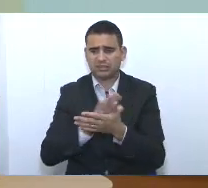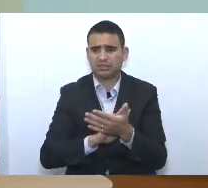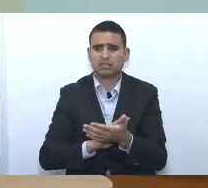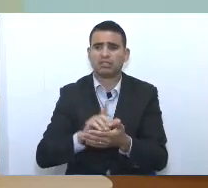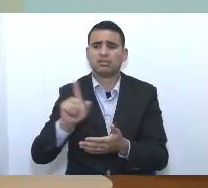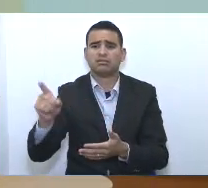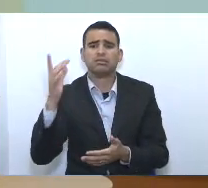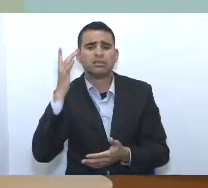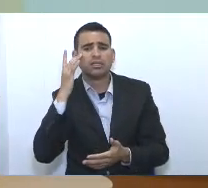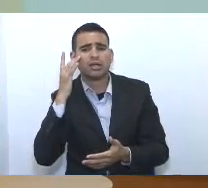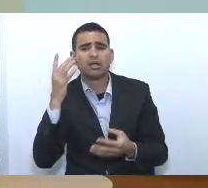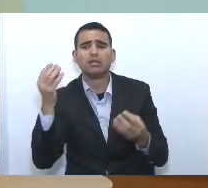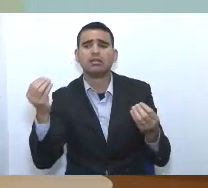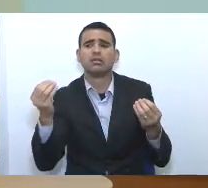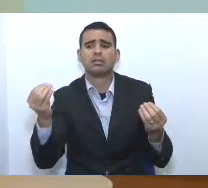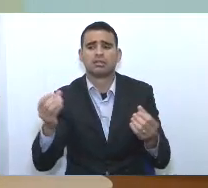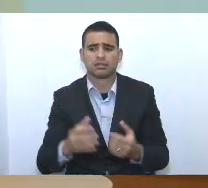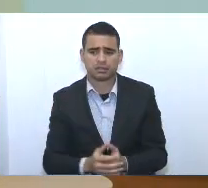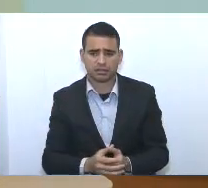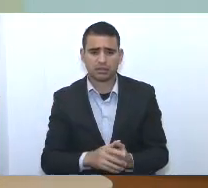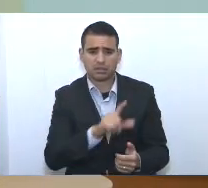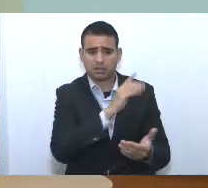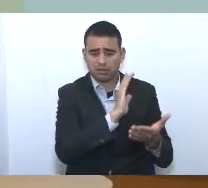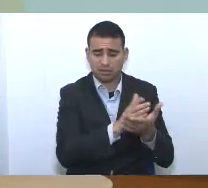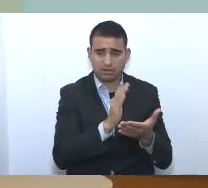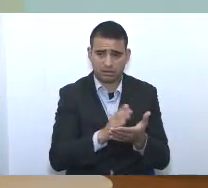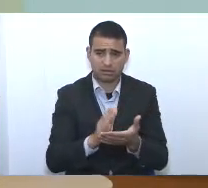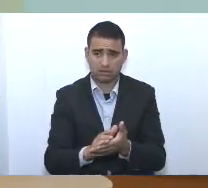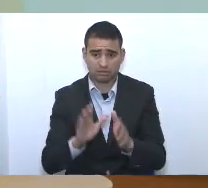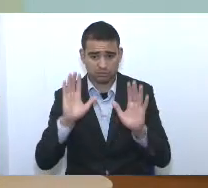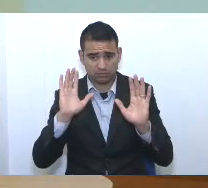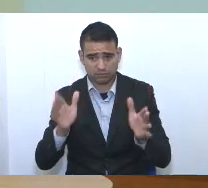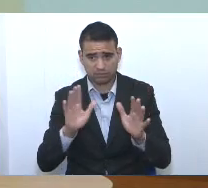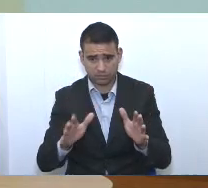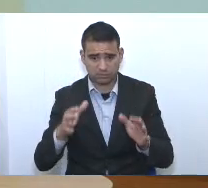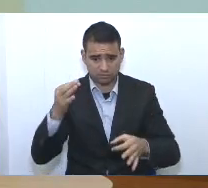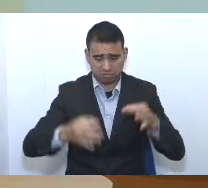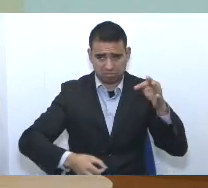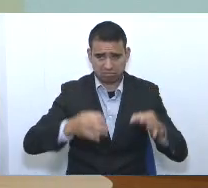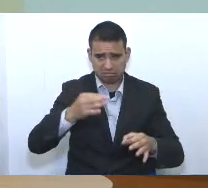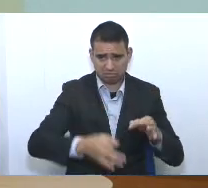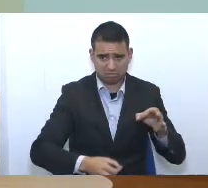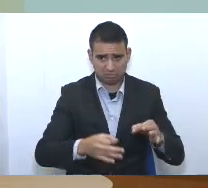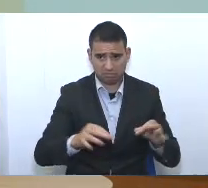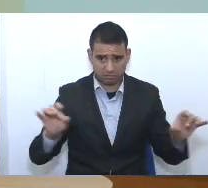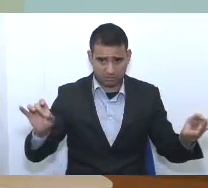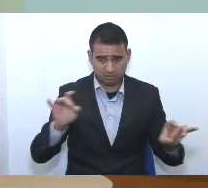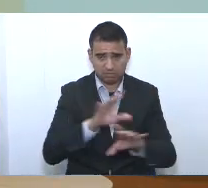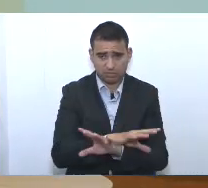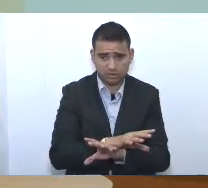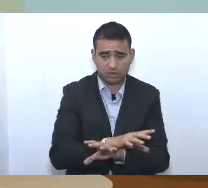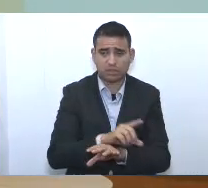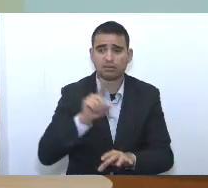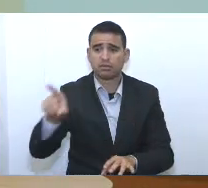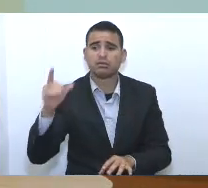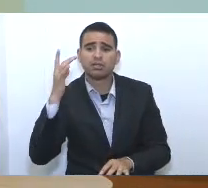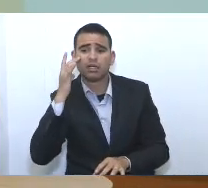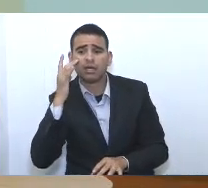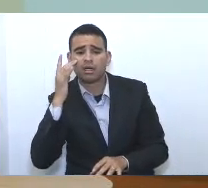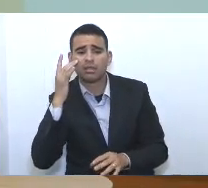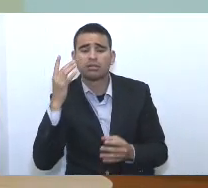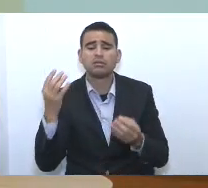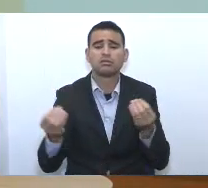que o parcelamento foi julgado inconstitucional e tem uma grande controvérsia aí, enquanto aquele acórdão é ou